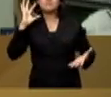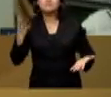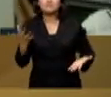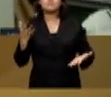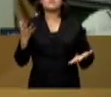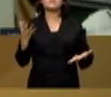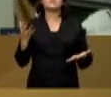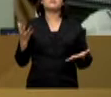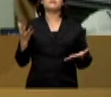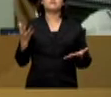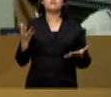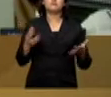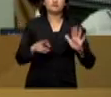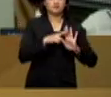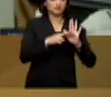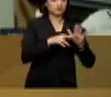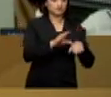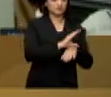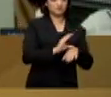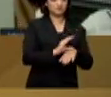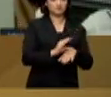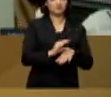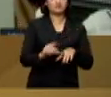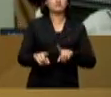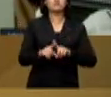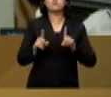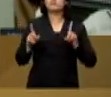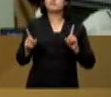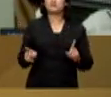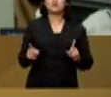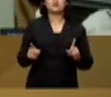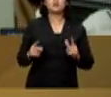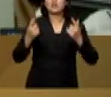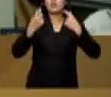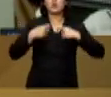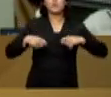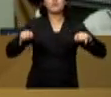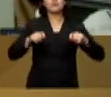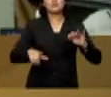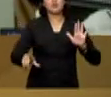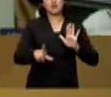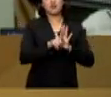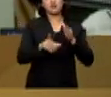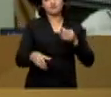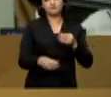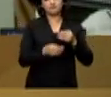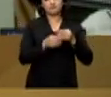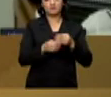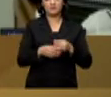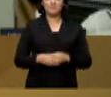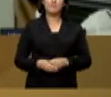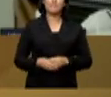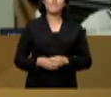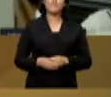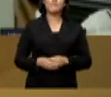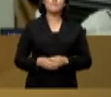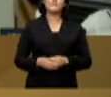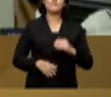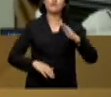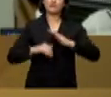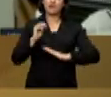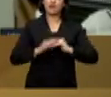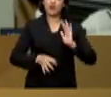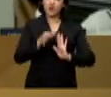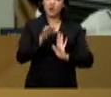normas constitucionais, por si só, não impõe necessária edição de lei complementar. A competência para exigência do diferencial